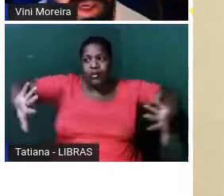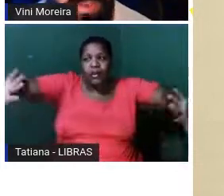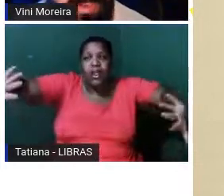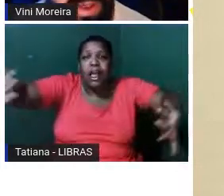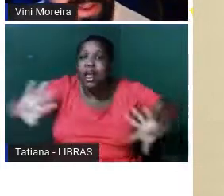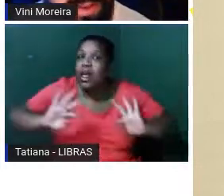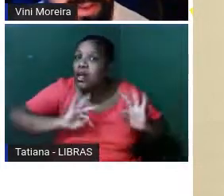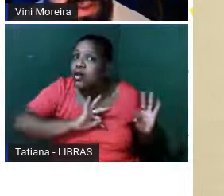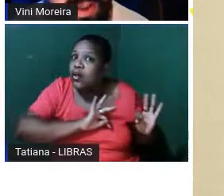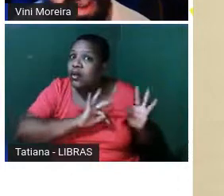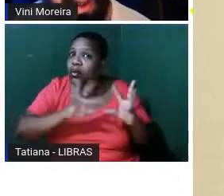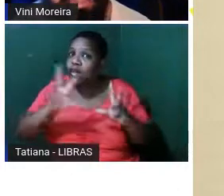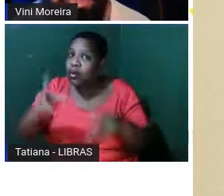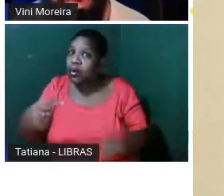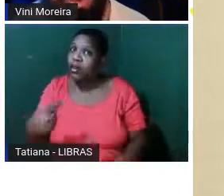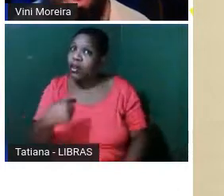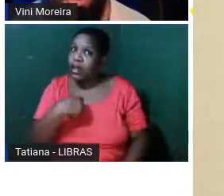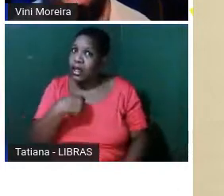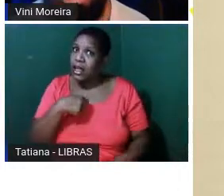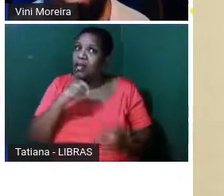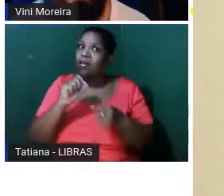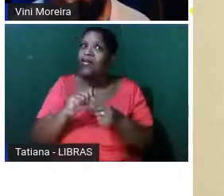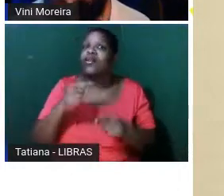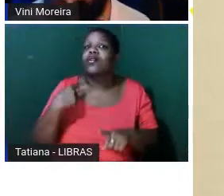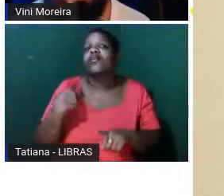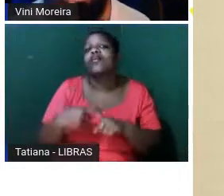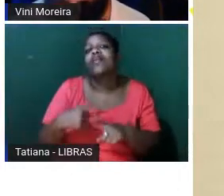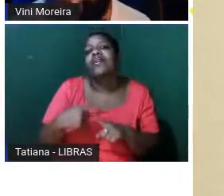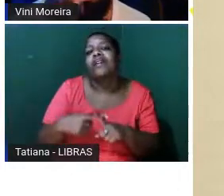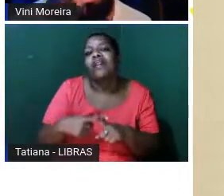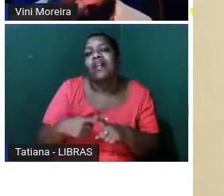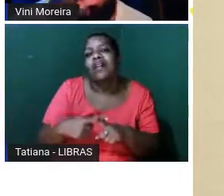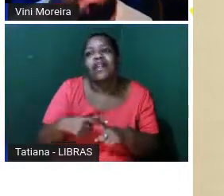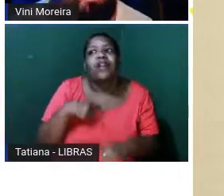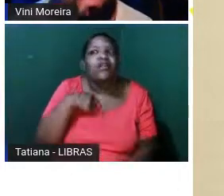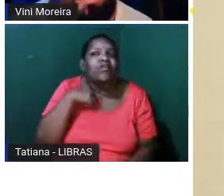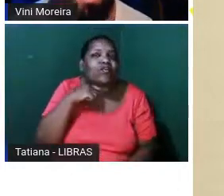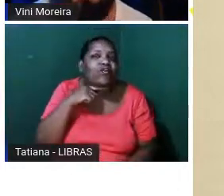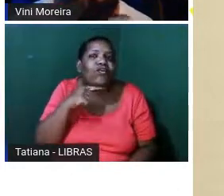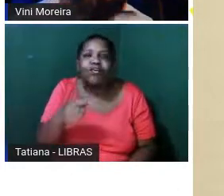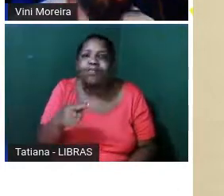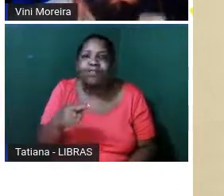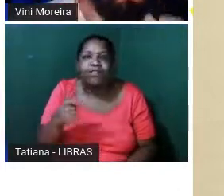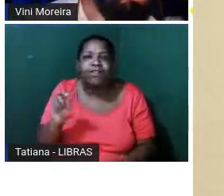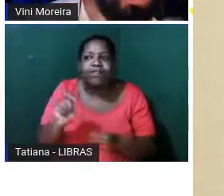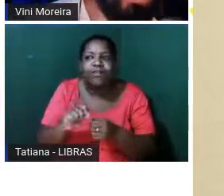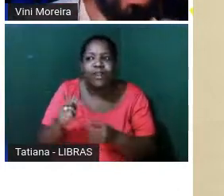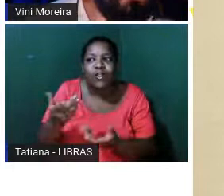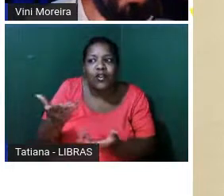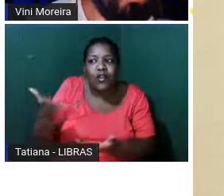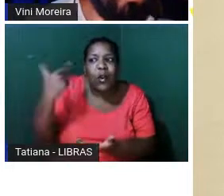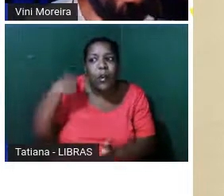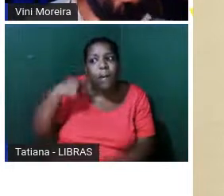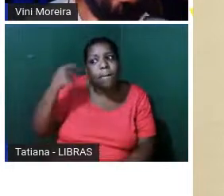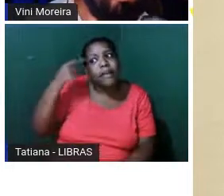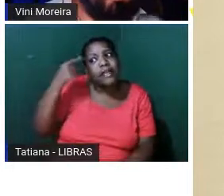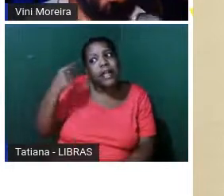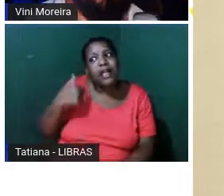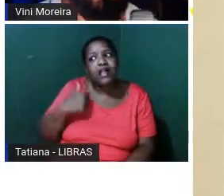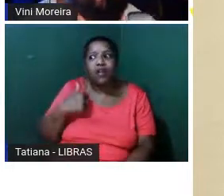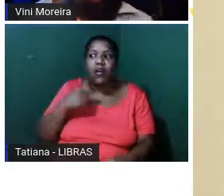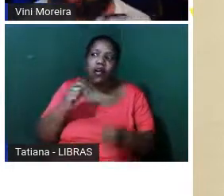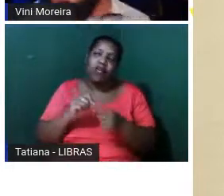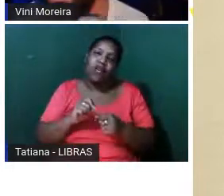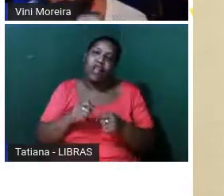tudo Eu fiz porque eu não consegui fazer o que eu tinha pensado em fazer